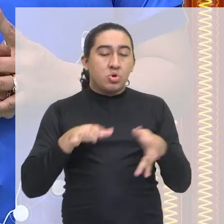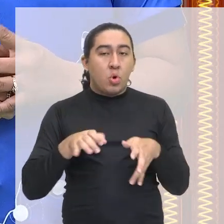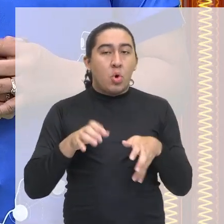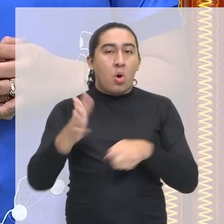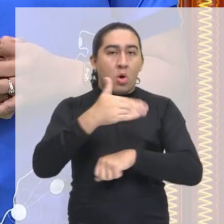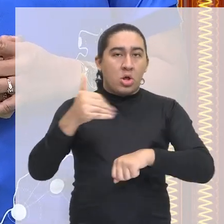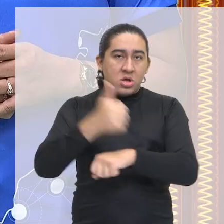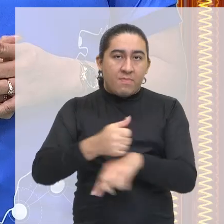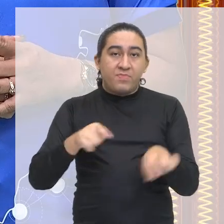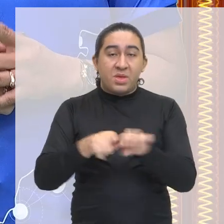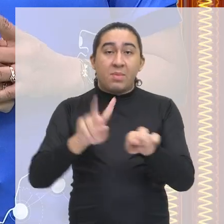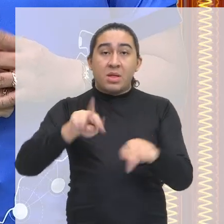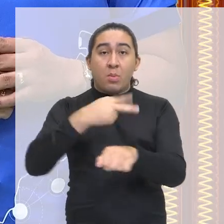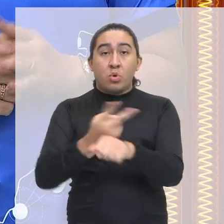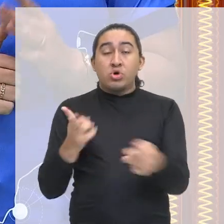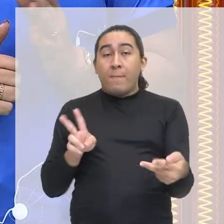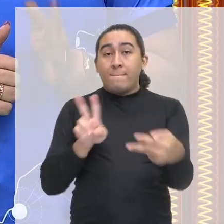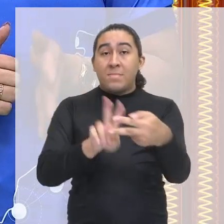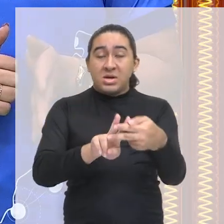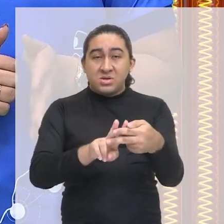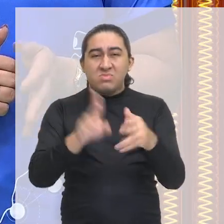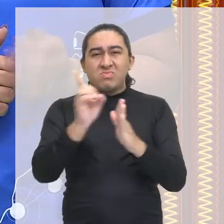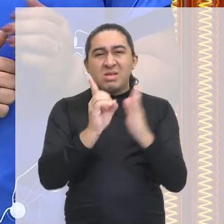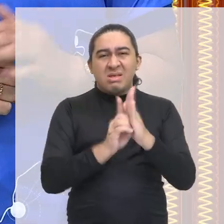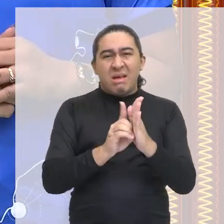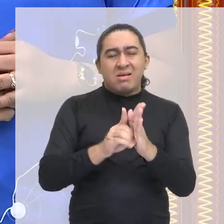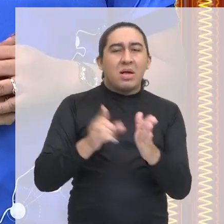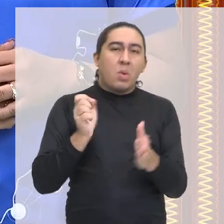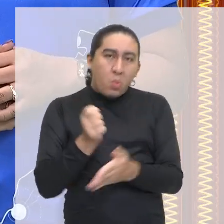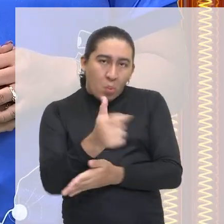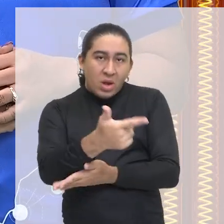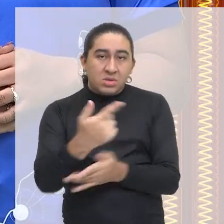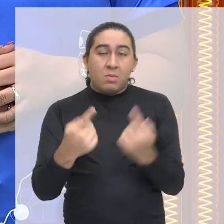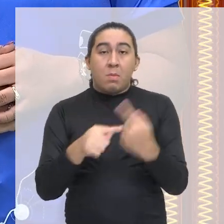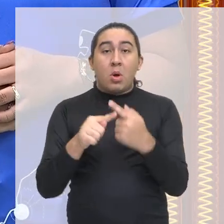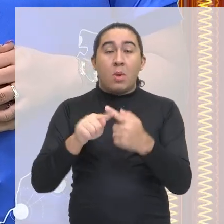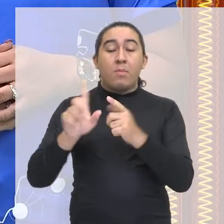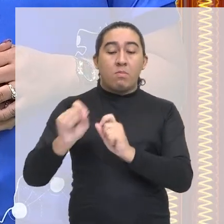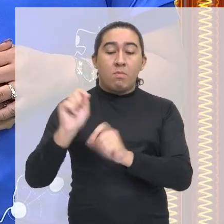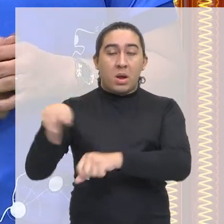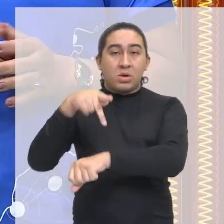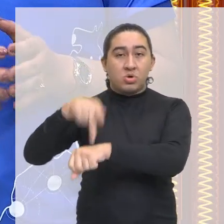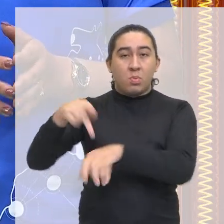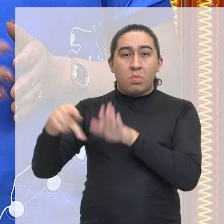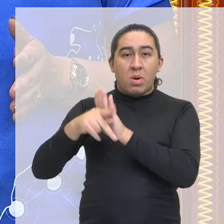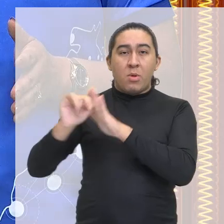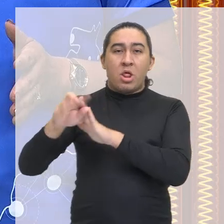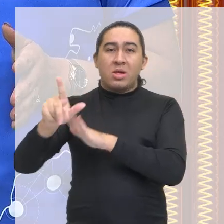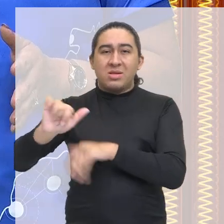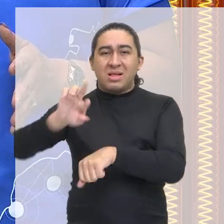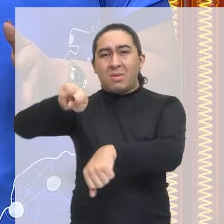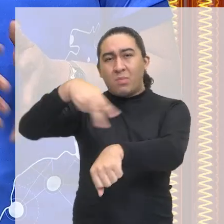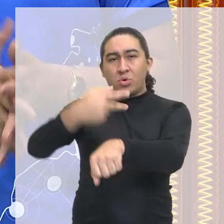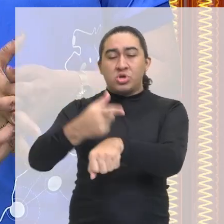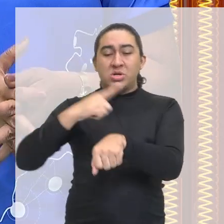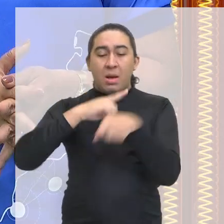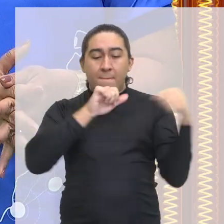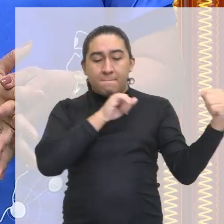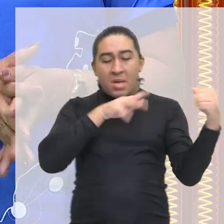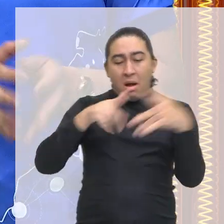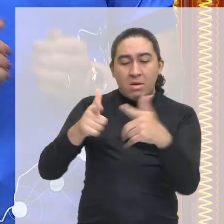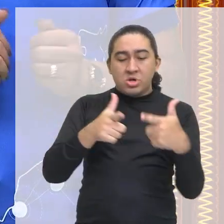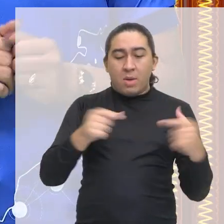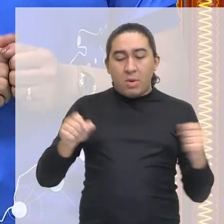colonial e chegou a ser preso por quase uma década pelas autoridades holandesas até que o país foi invadido